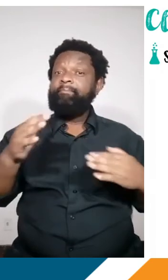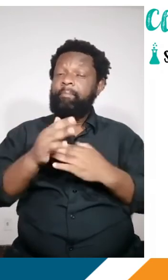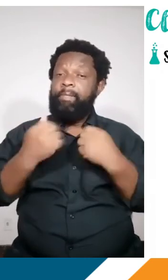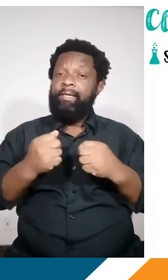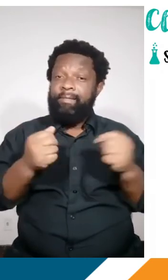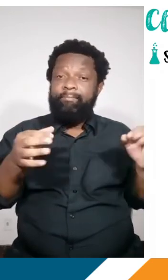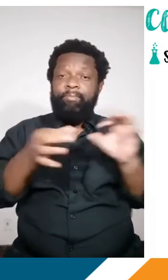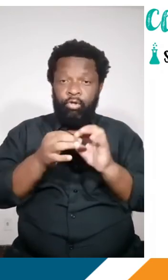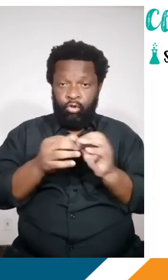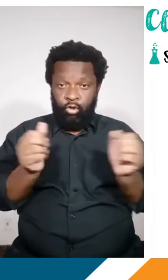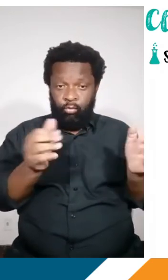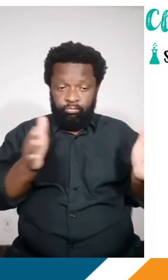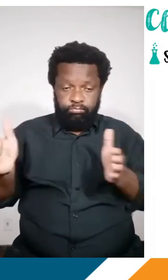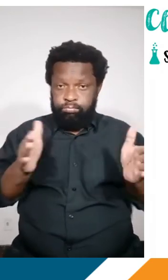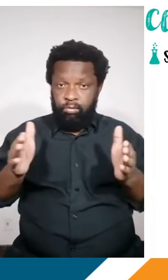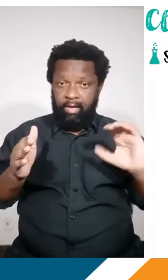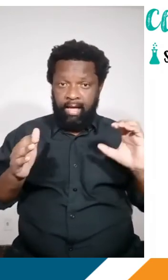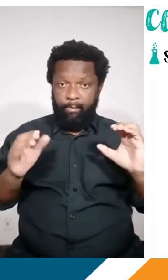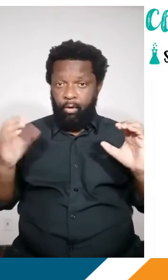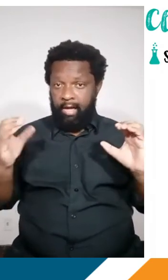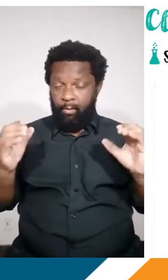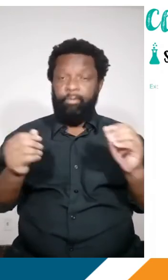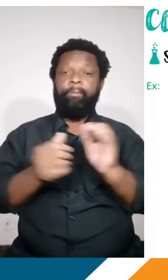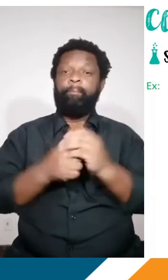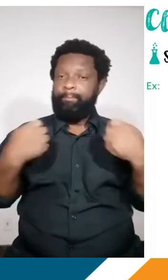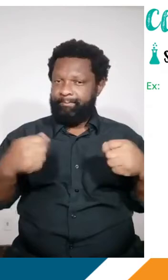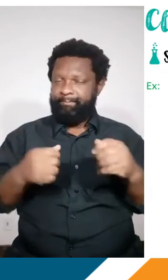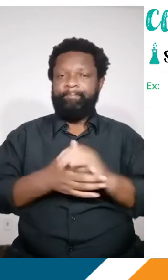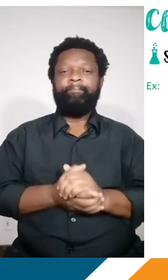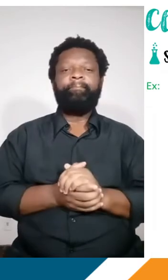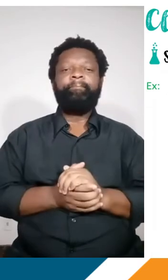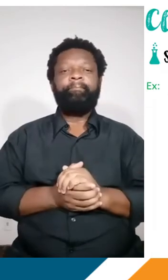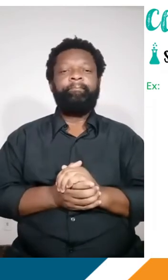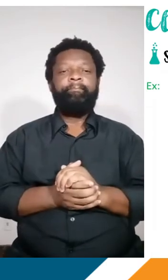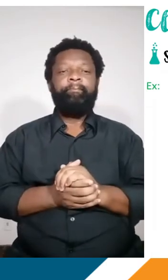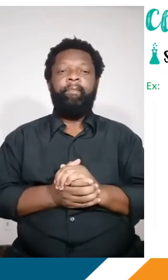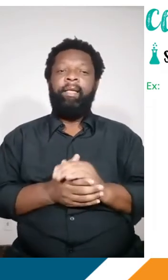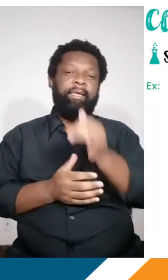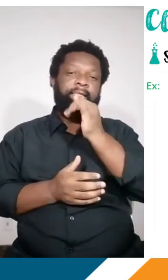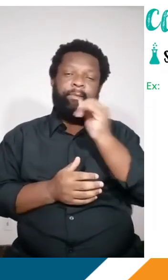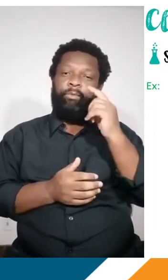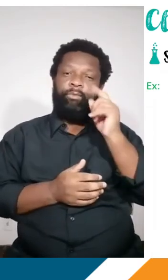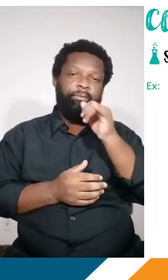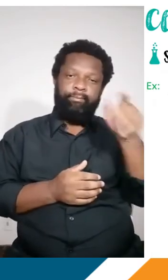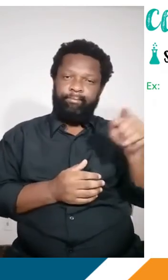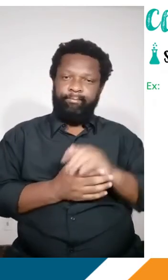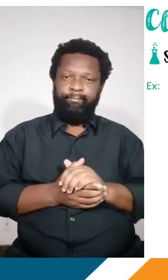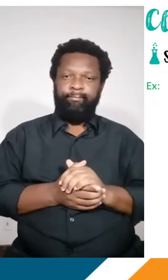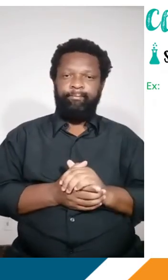ligação precisa estar entre carbonos, tudo bem? Vamos tentar ver isso aí. Coloquei aqui os meus 2